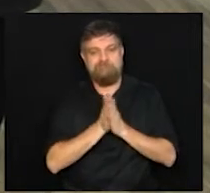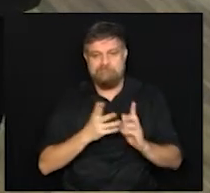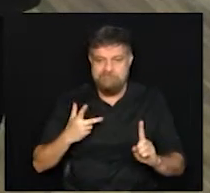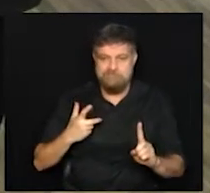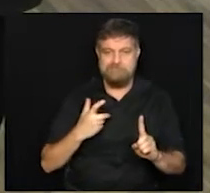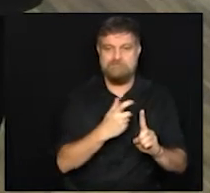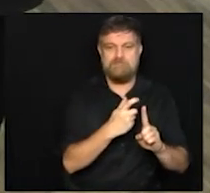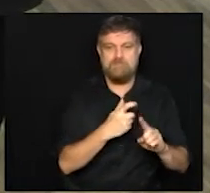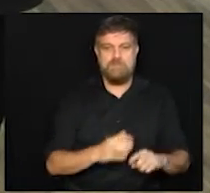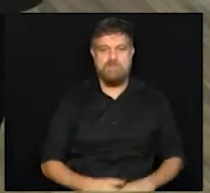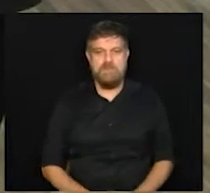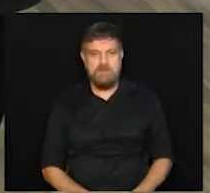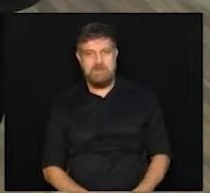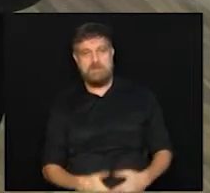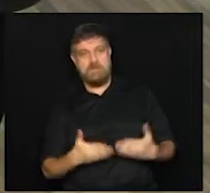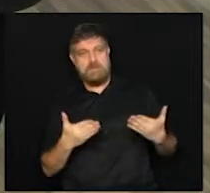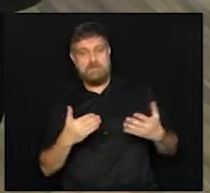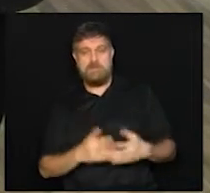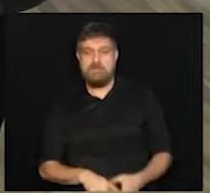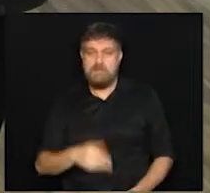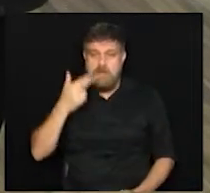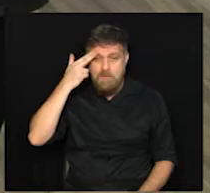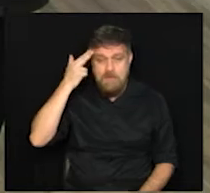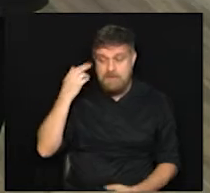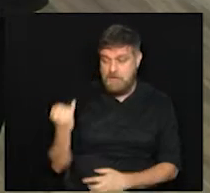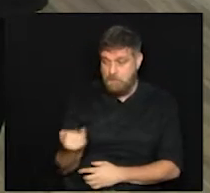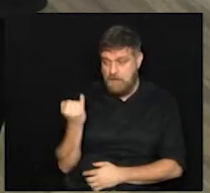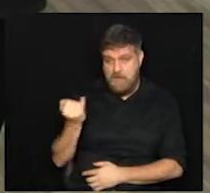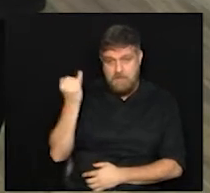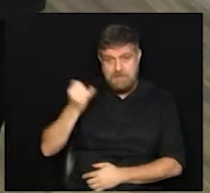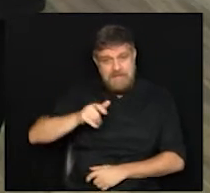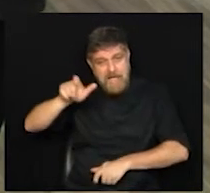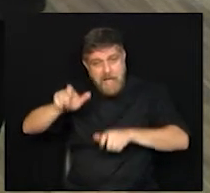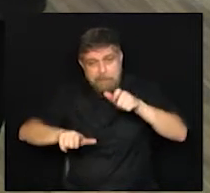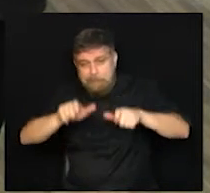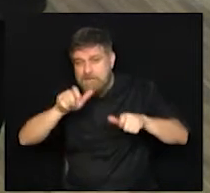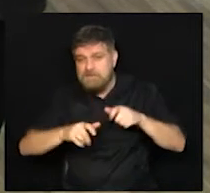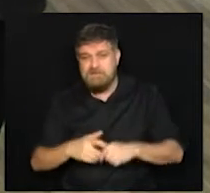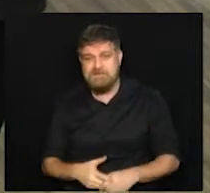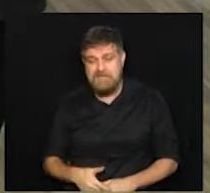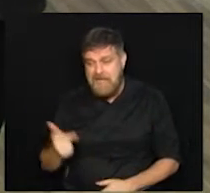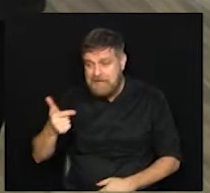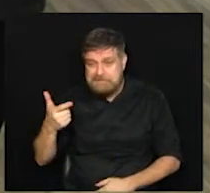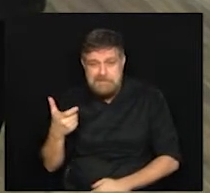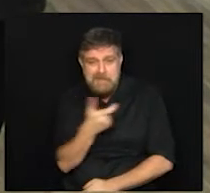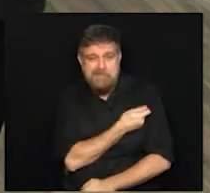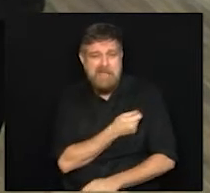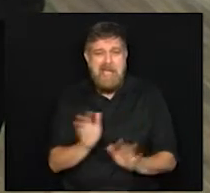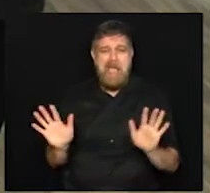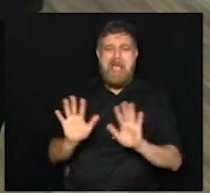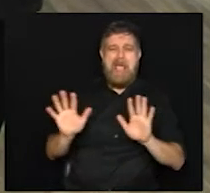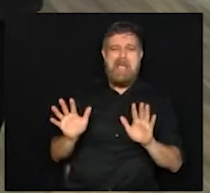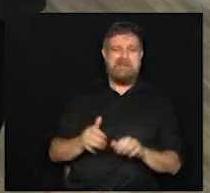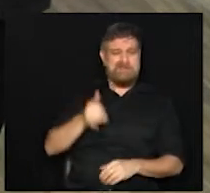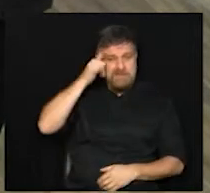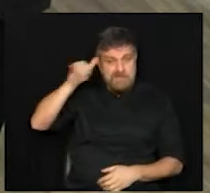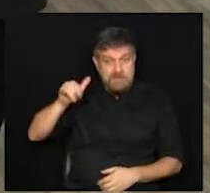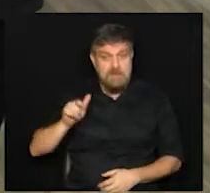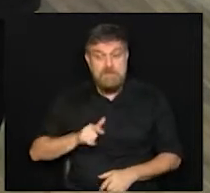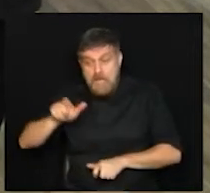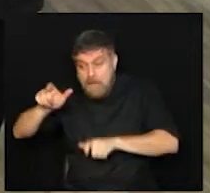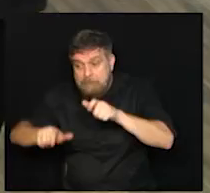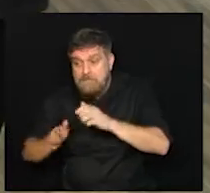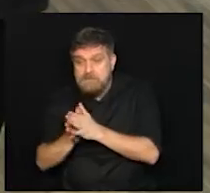dose. E por isso, Gabriel, é muito importante, você falou inclusive das pessoas que não têm ido tomar a segunda dose. Olha, tem muita gente no